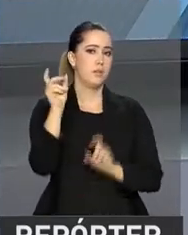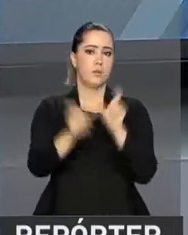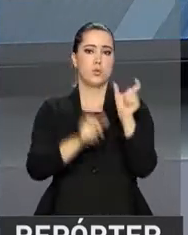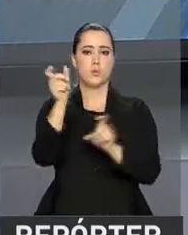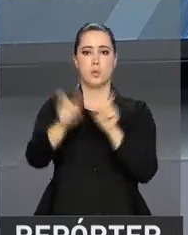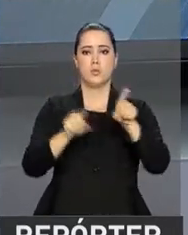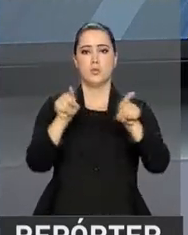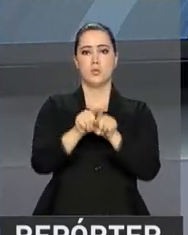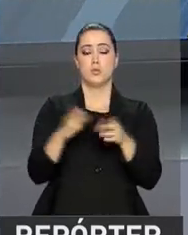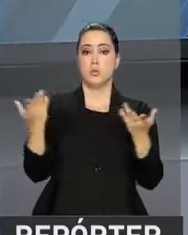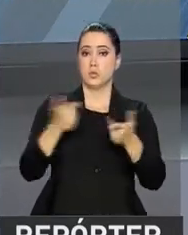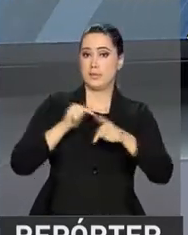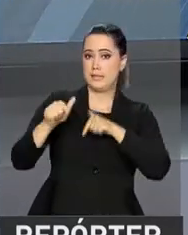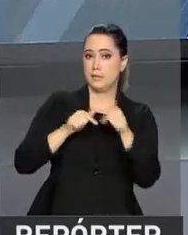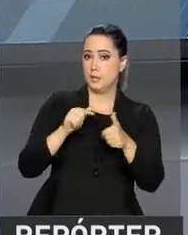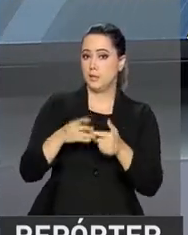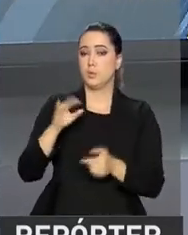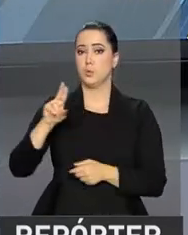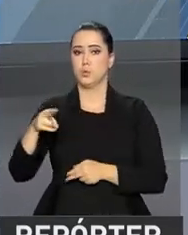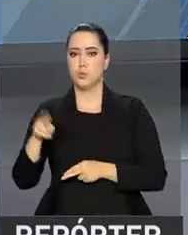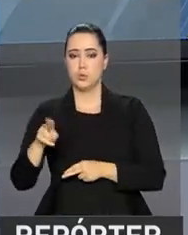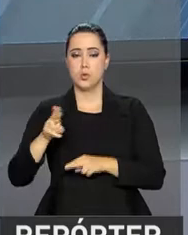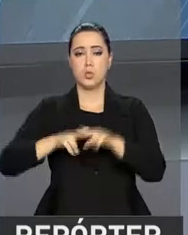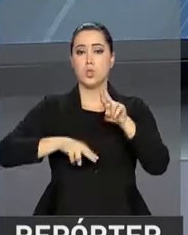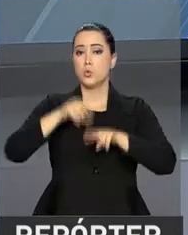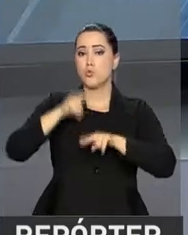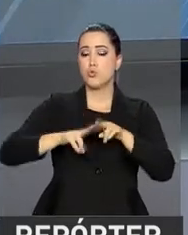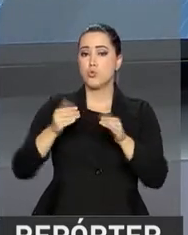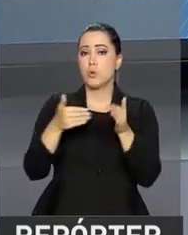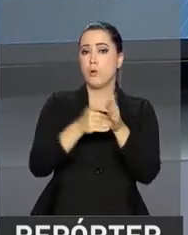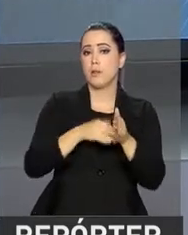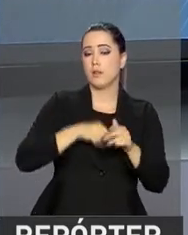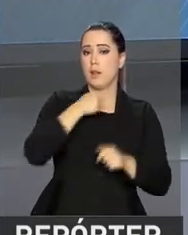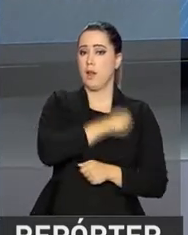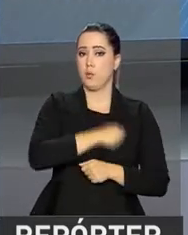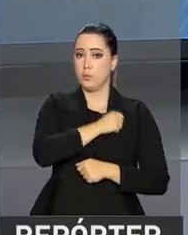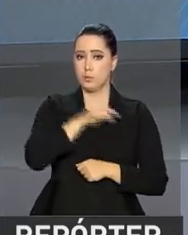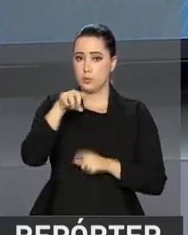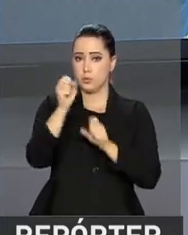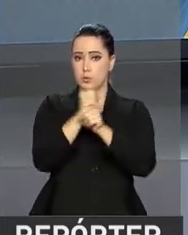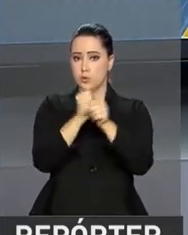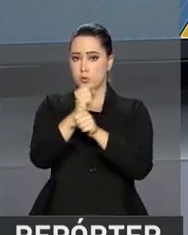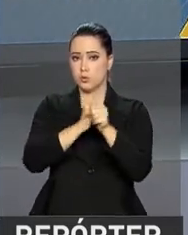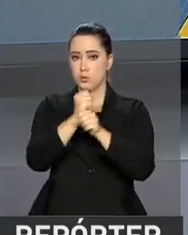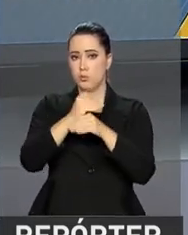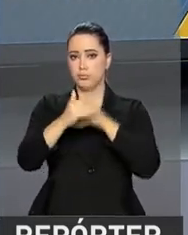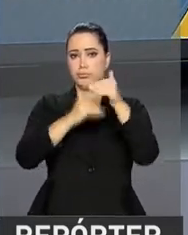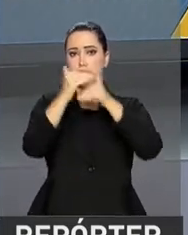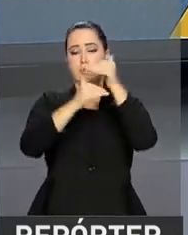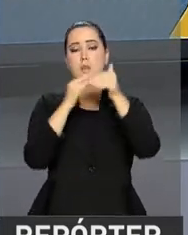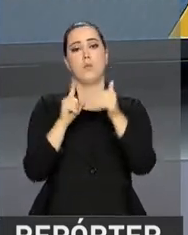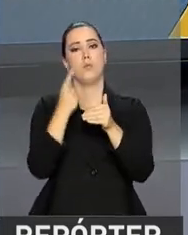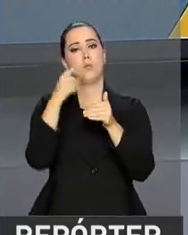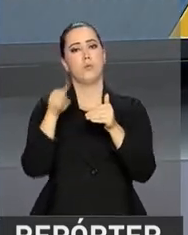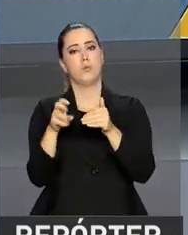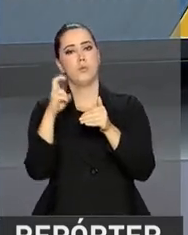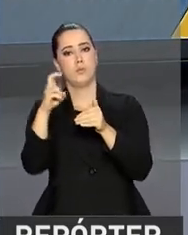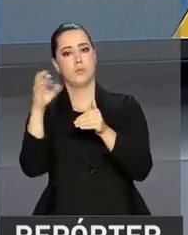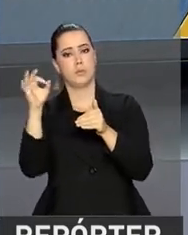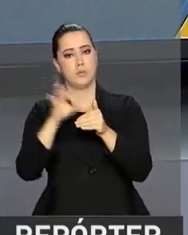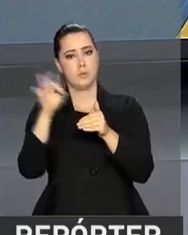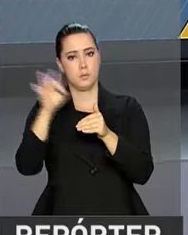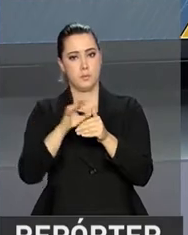mil pessoas no mercado de trabalho entre junho e agosto deste ano o número de pessoas ocupadas no país cresceu 1 6 por